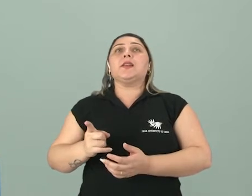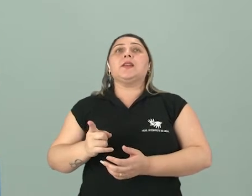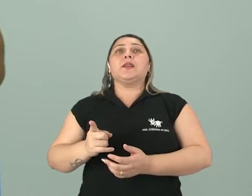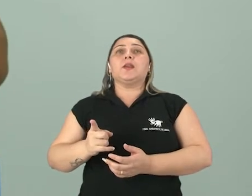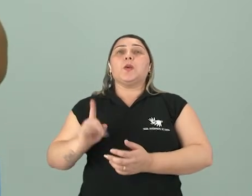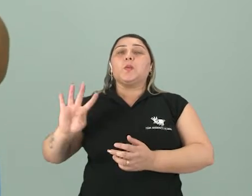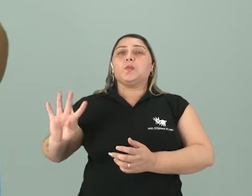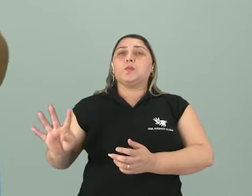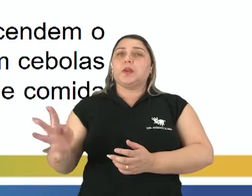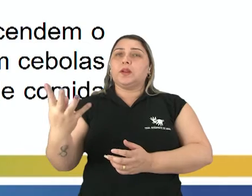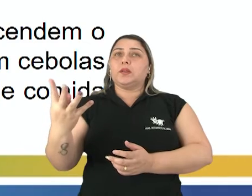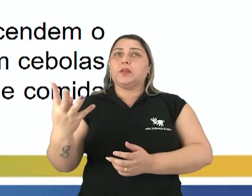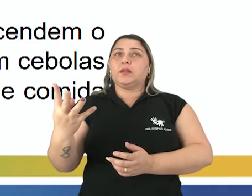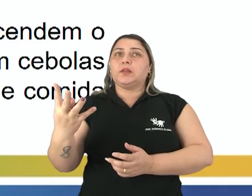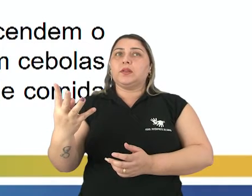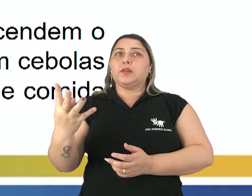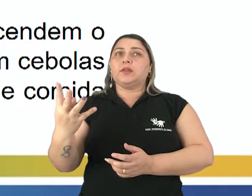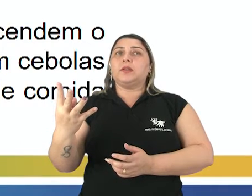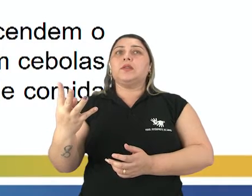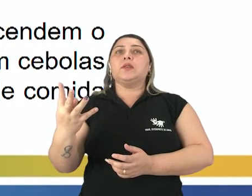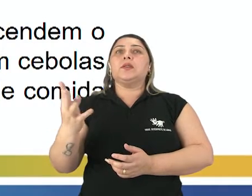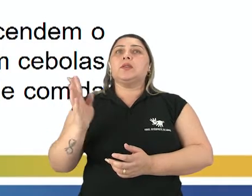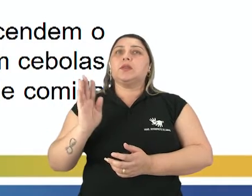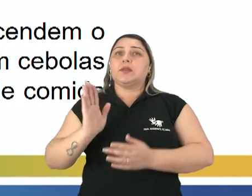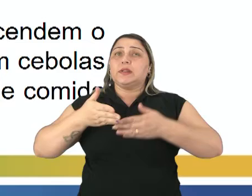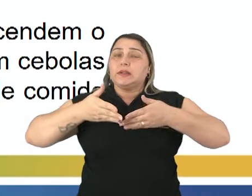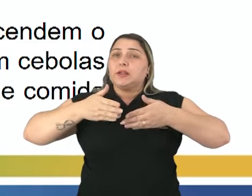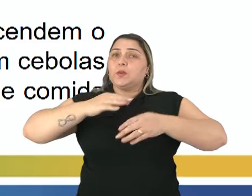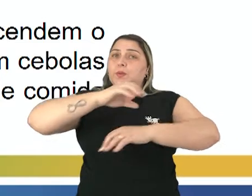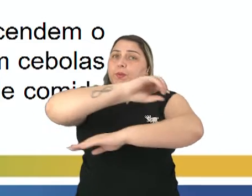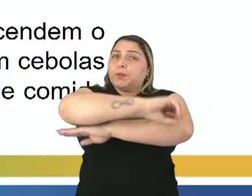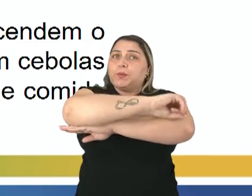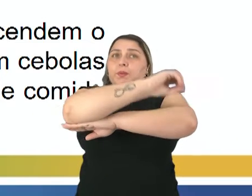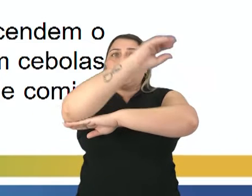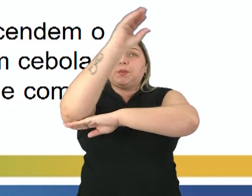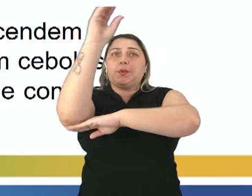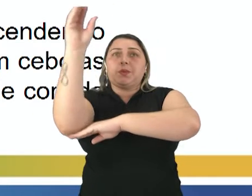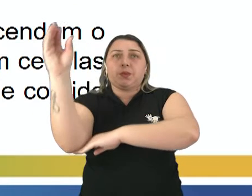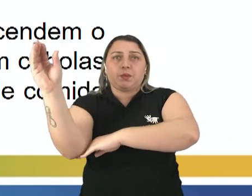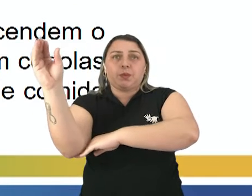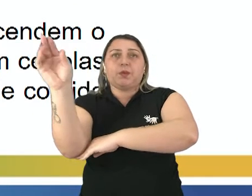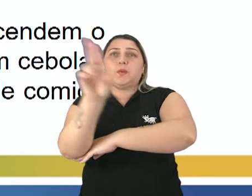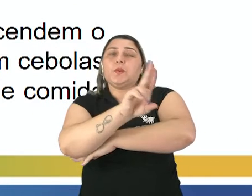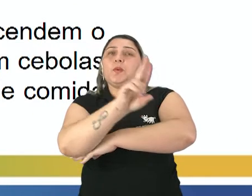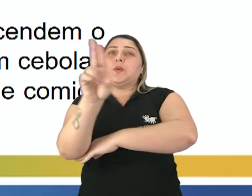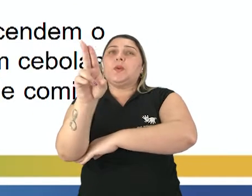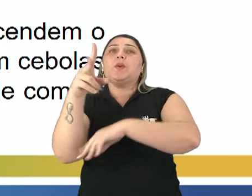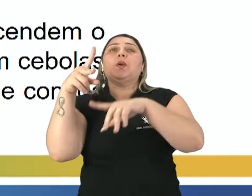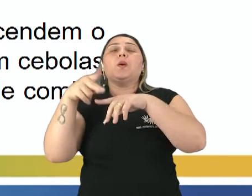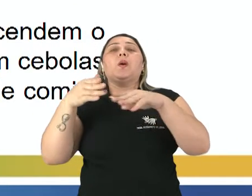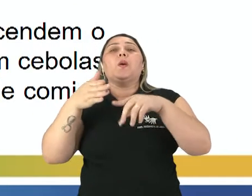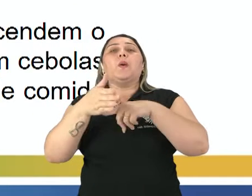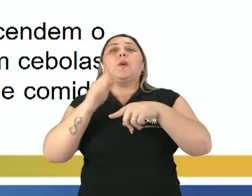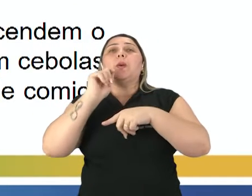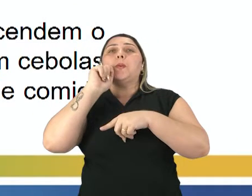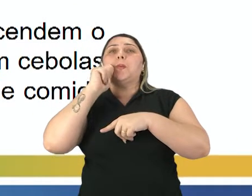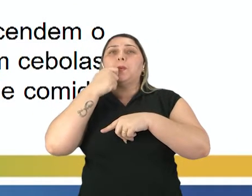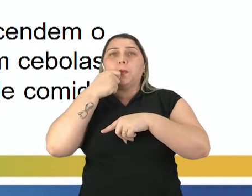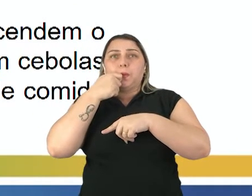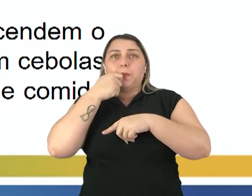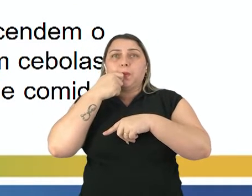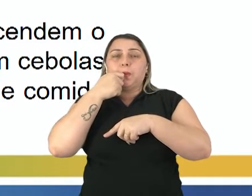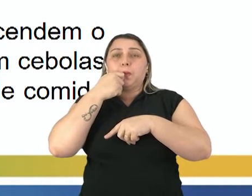milhões. O dia nasce, elas acendem o lume, elas cortam o pão e aquecem o